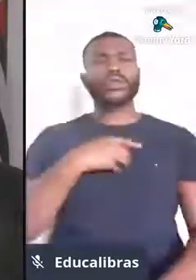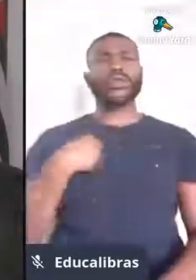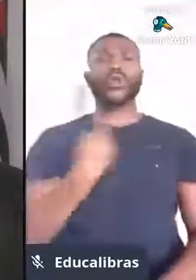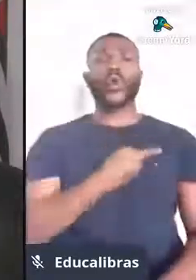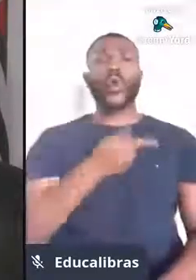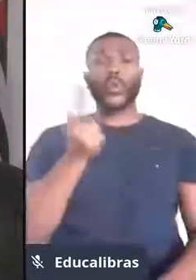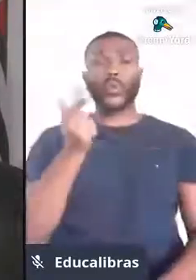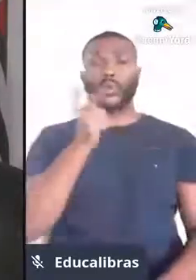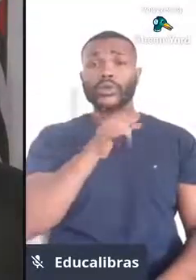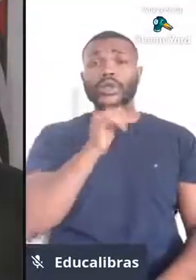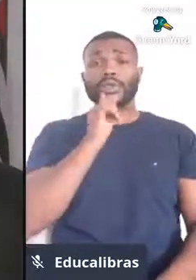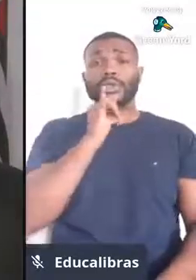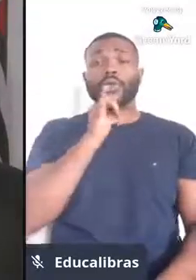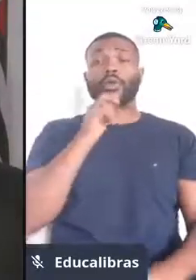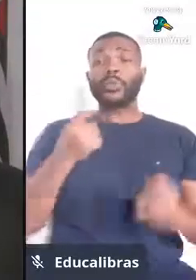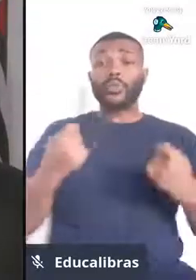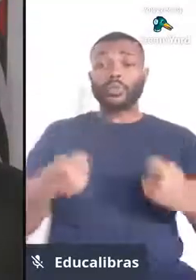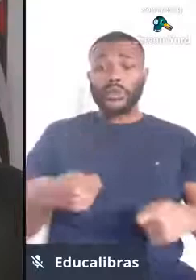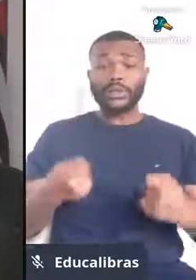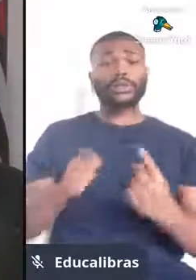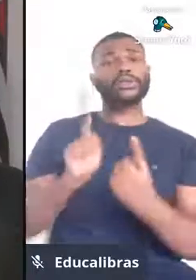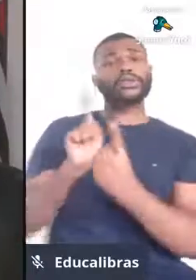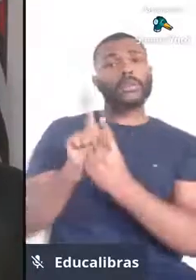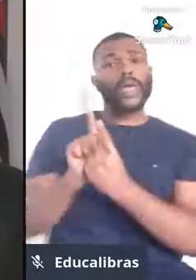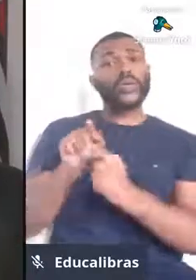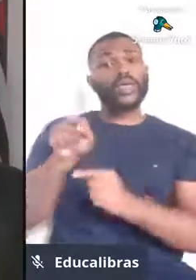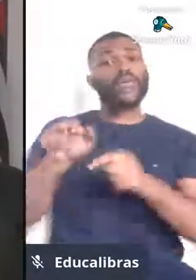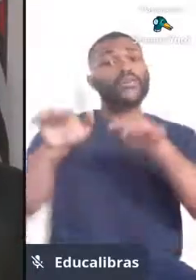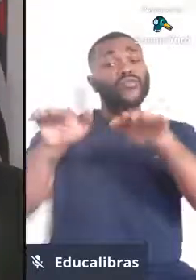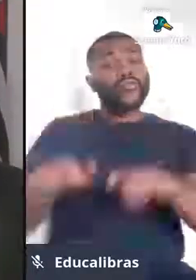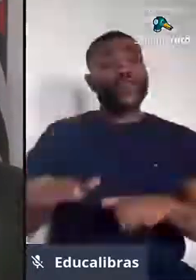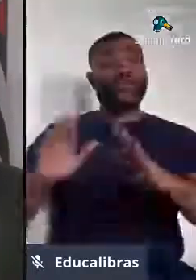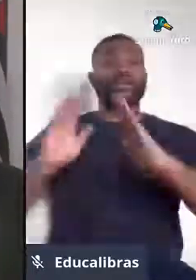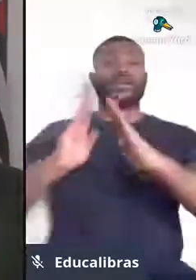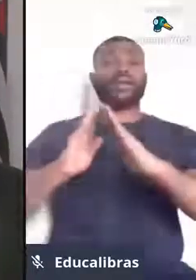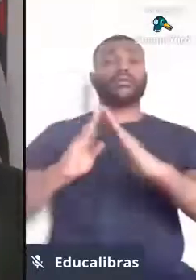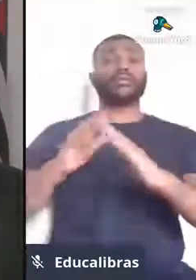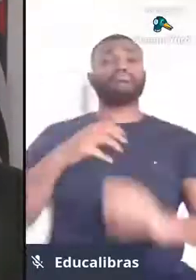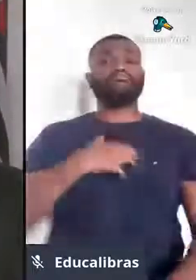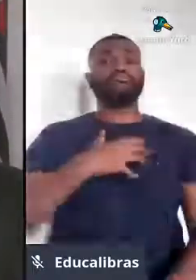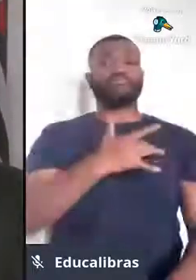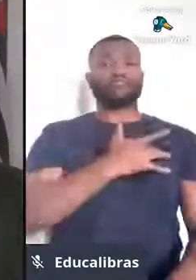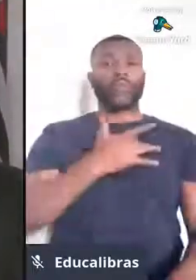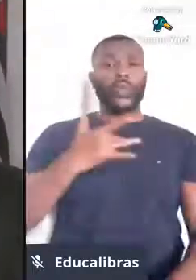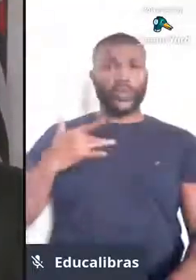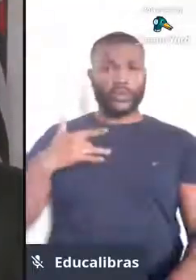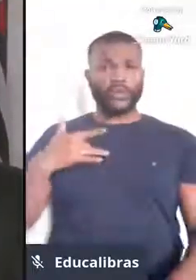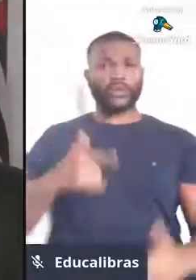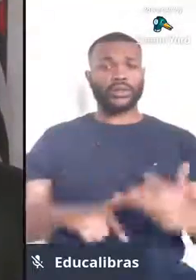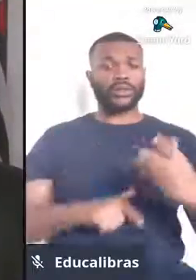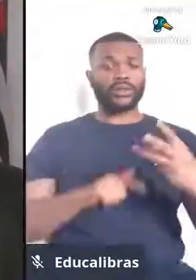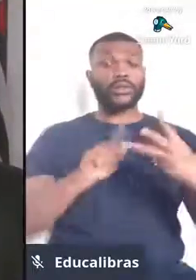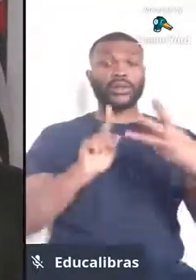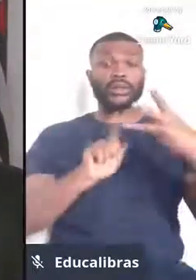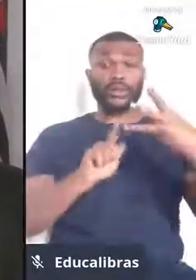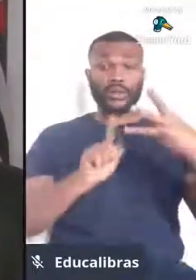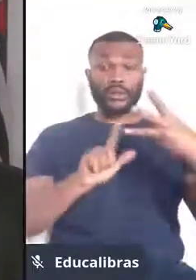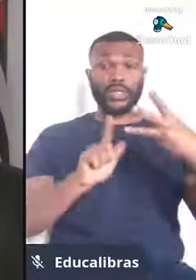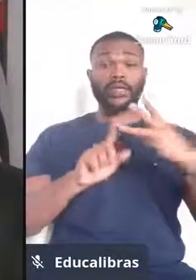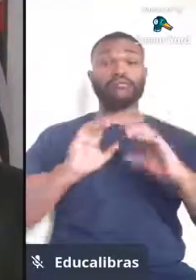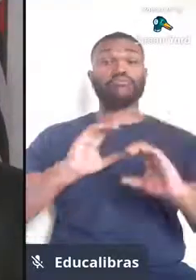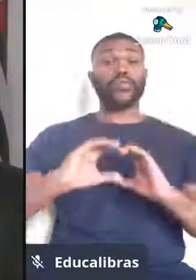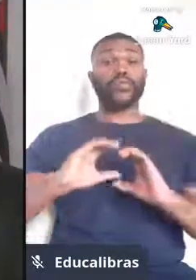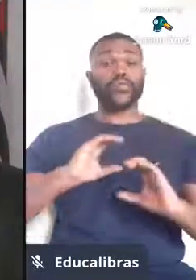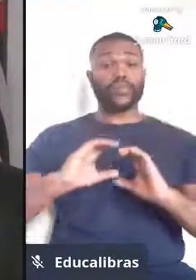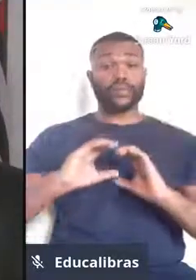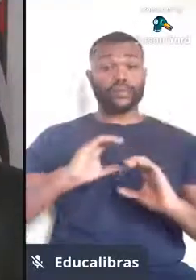fiquem desatendidas e permaneçam em suas casas de maneira saudável. E a terceira é uma frente de comunicação,